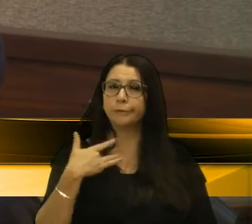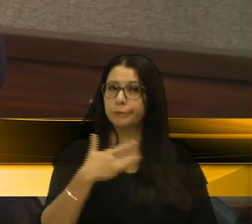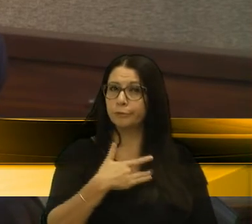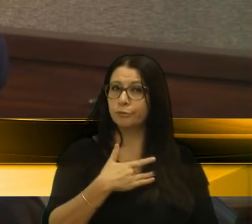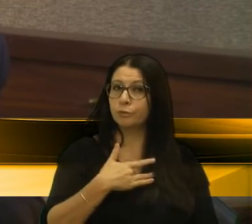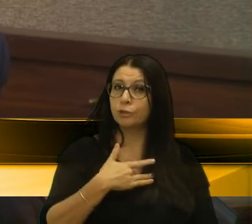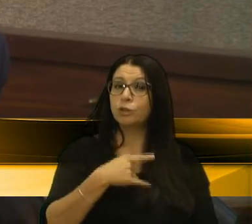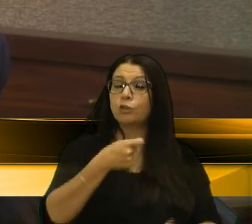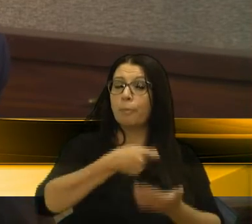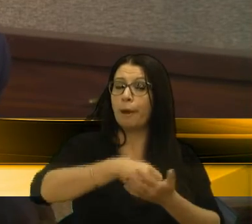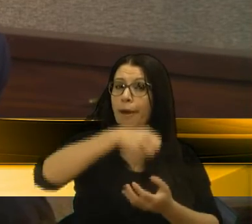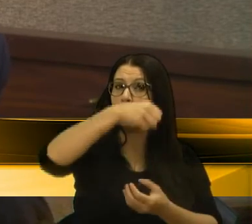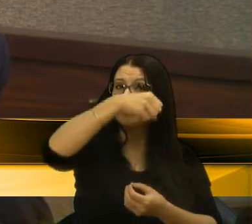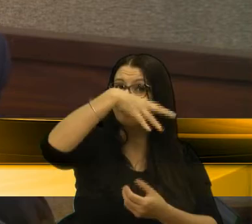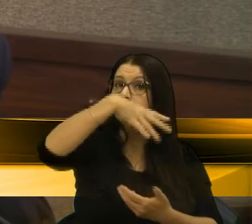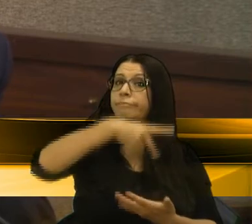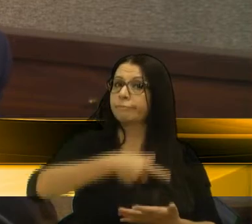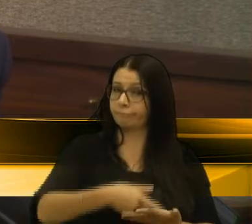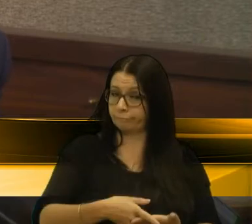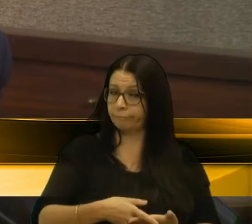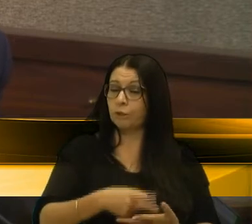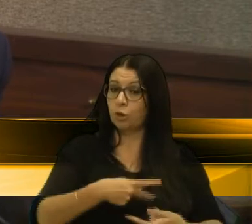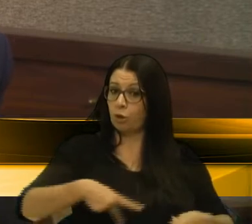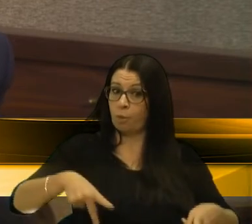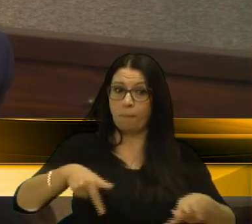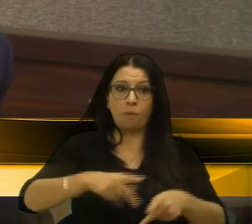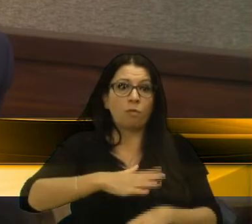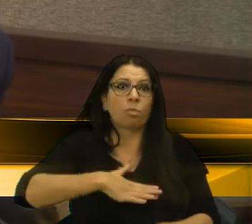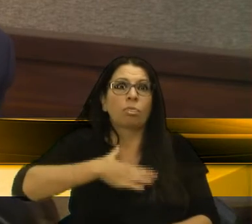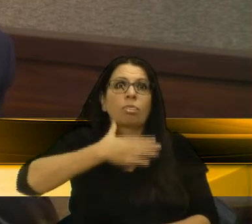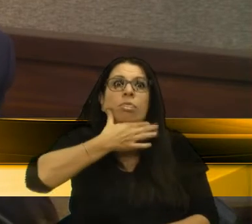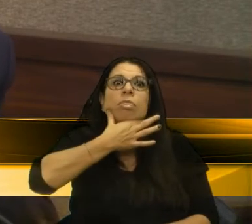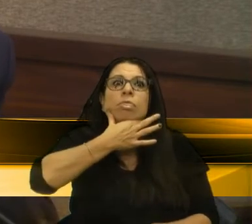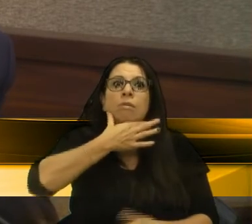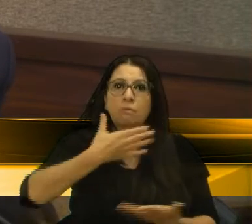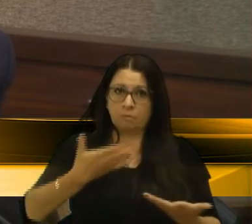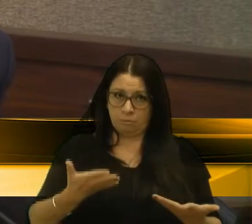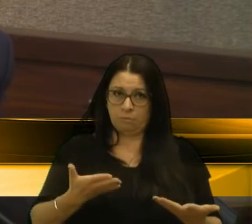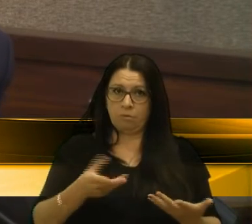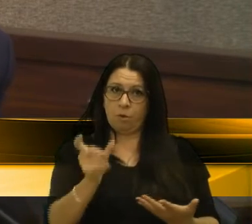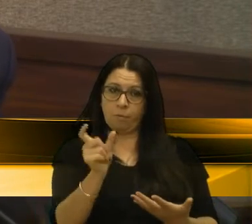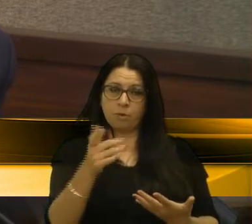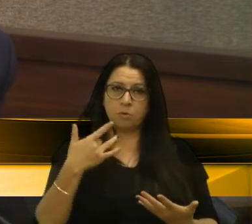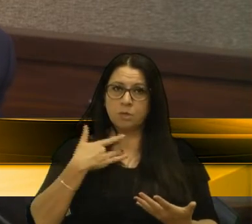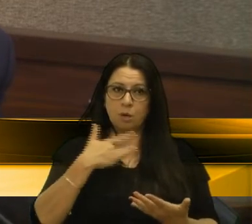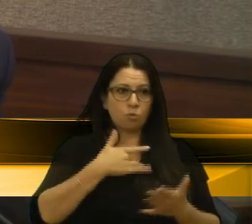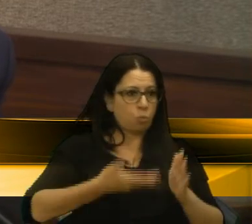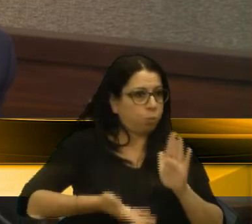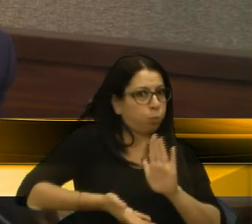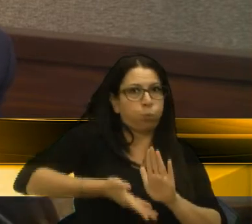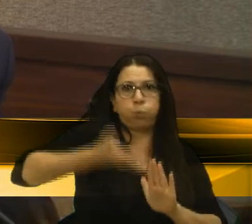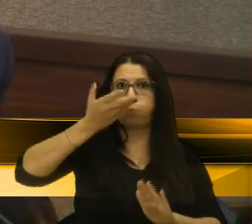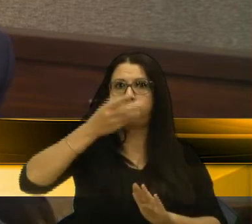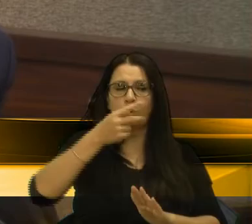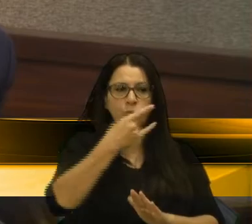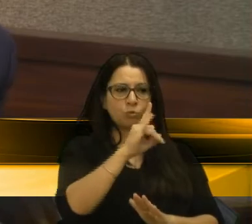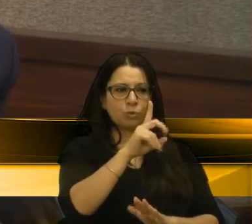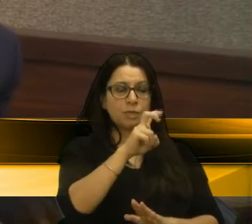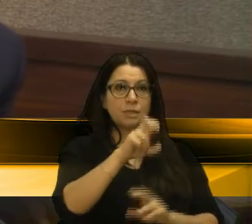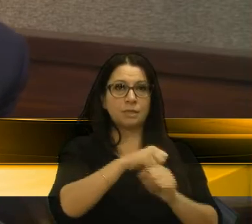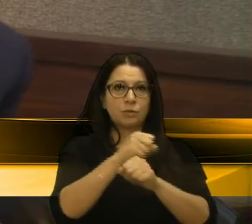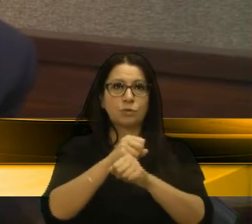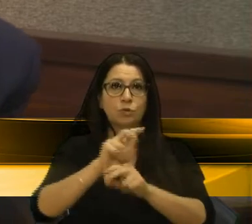elétrica. O povo hoje está asfixiado. O plano de saúde subiu nos últimos 15 anos o dobro